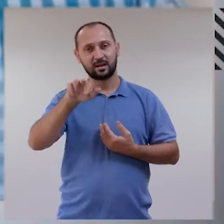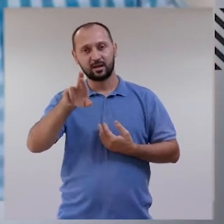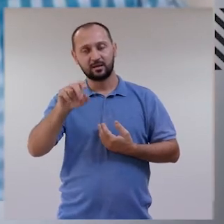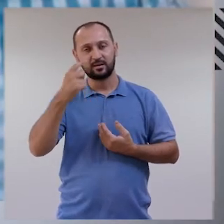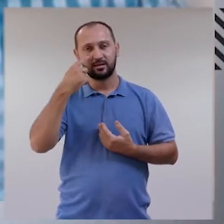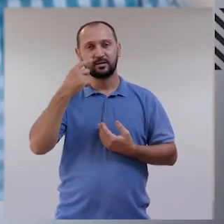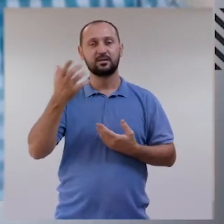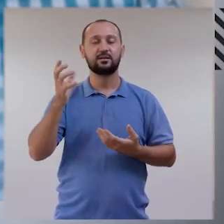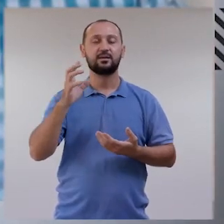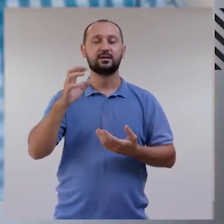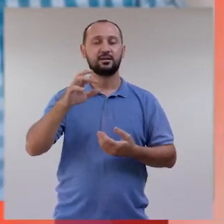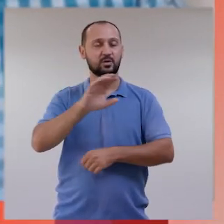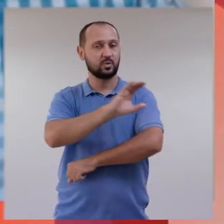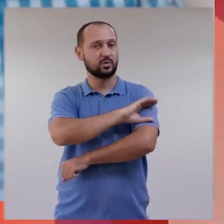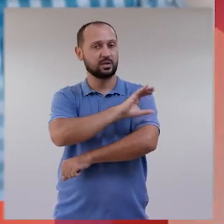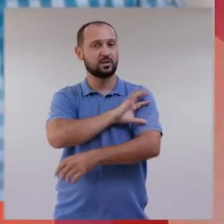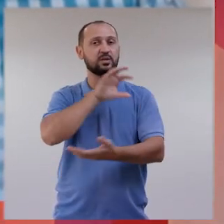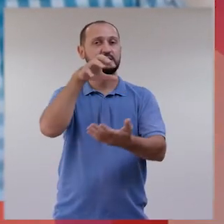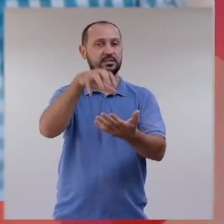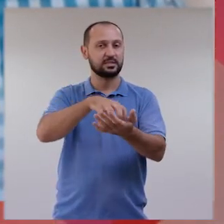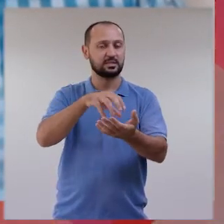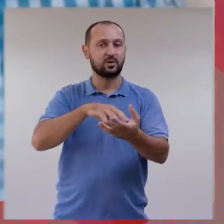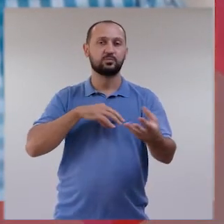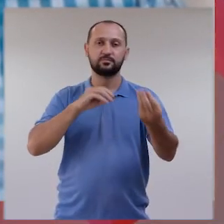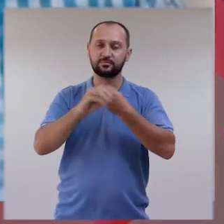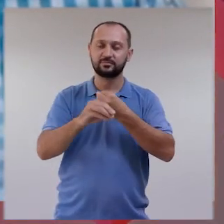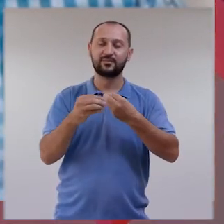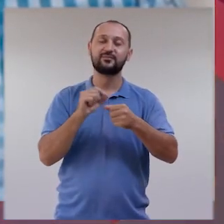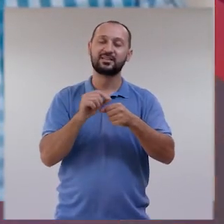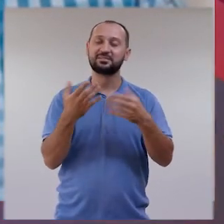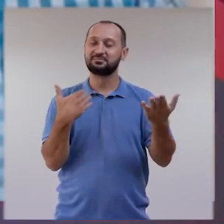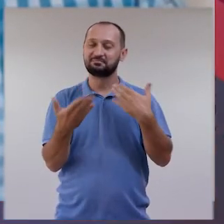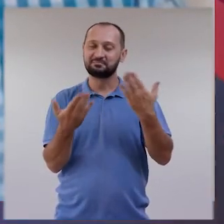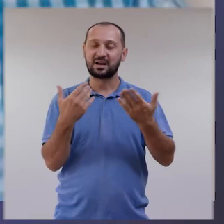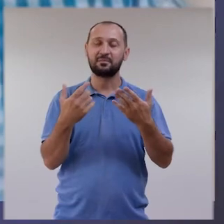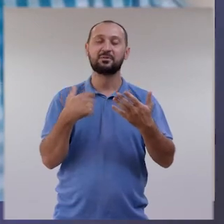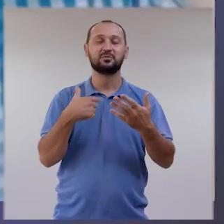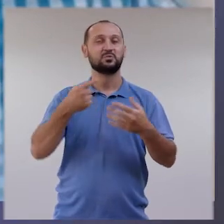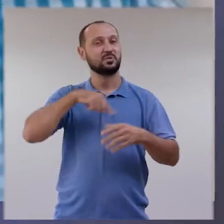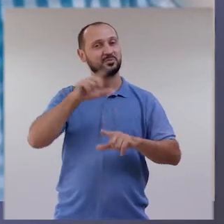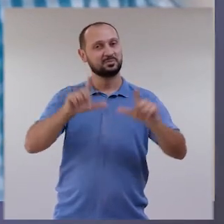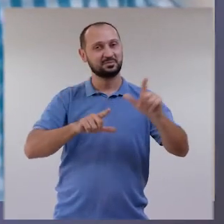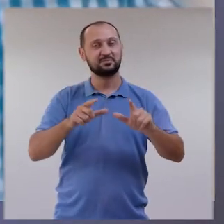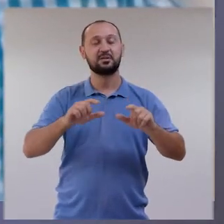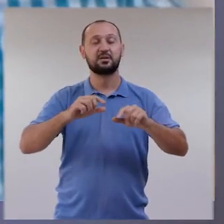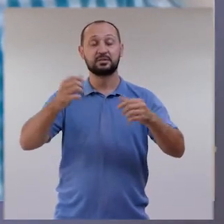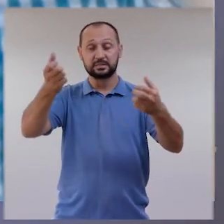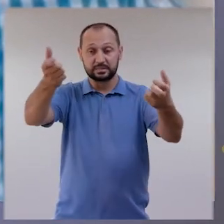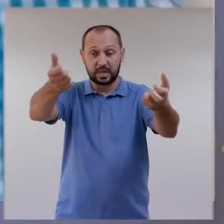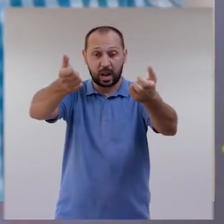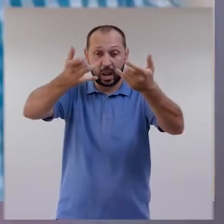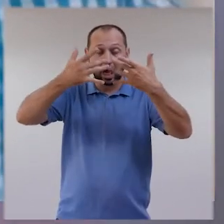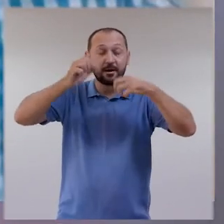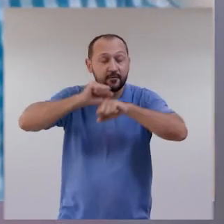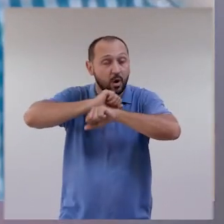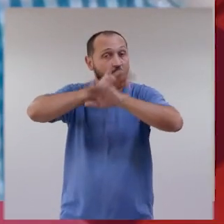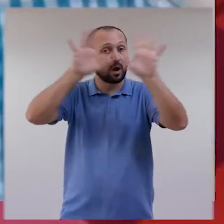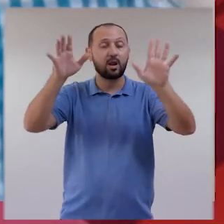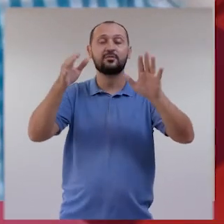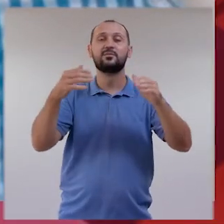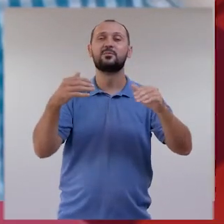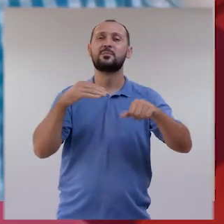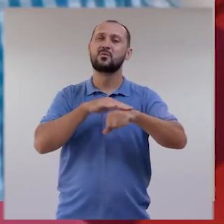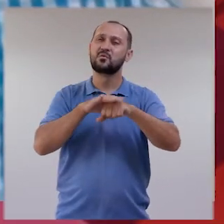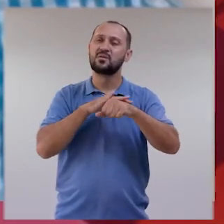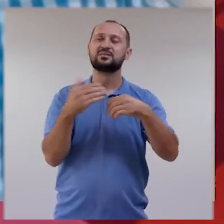Mioso, coordenadora da Central Estadual de Transplantes, bateu um papo com a gente aqui no Perspectiva, muito esclarecedor, uma